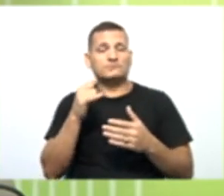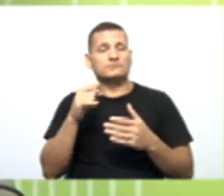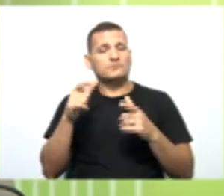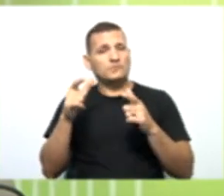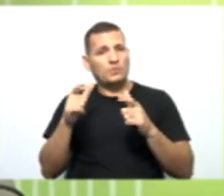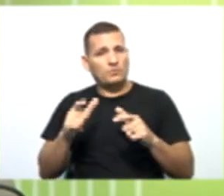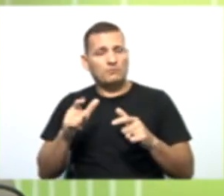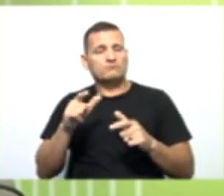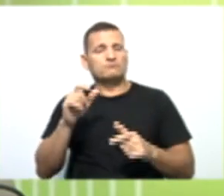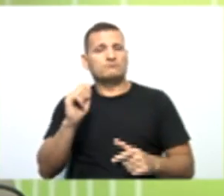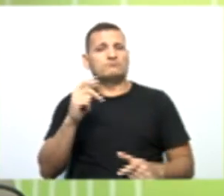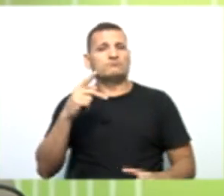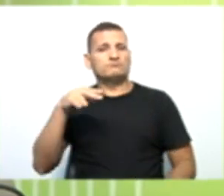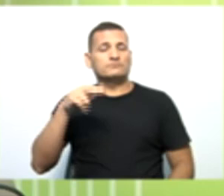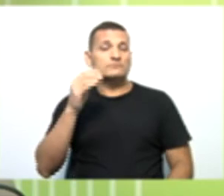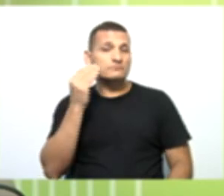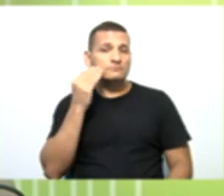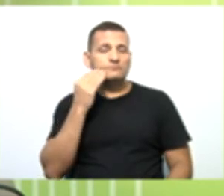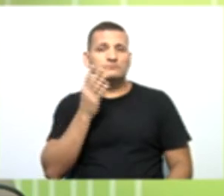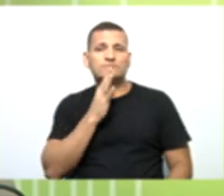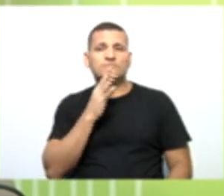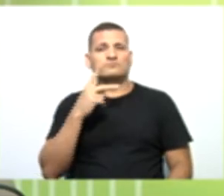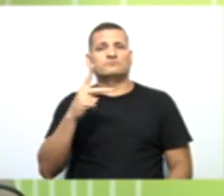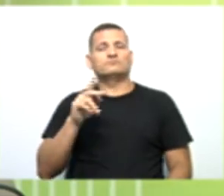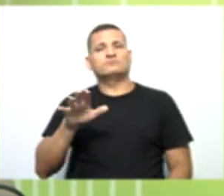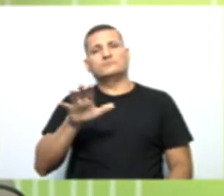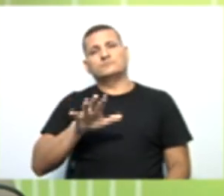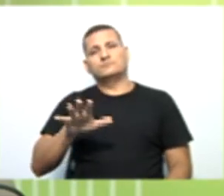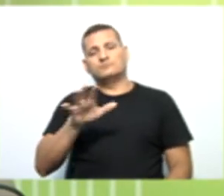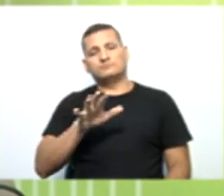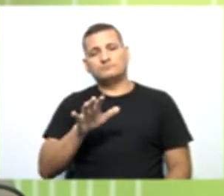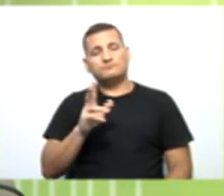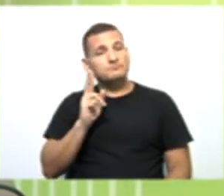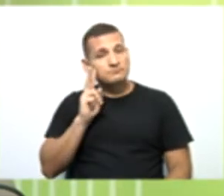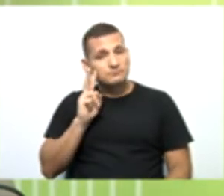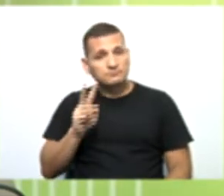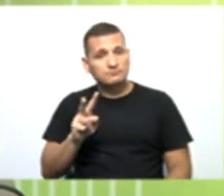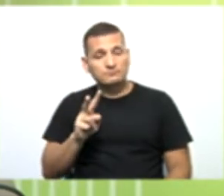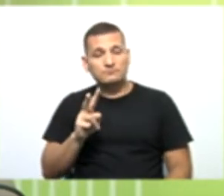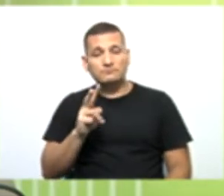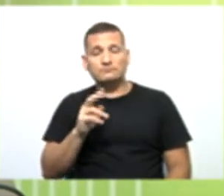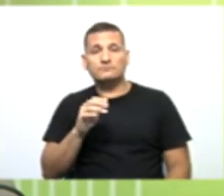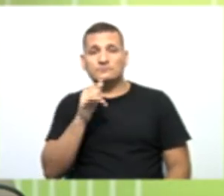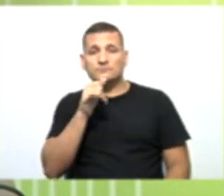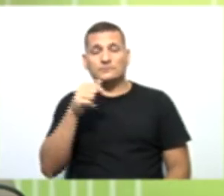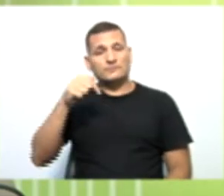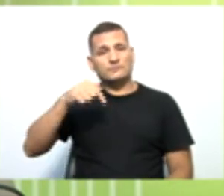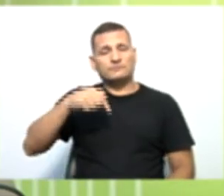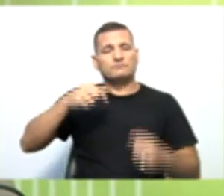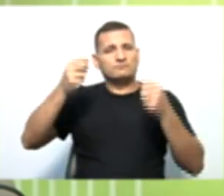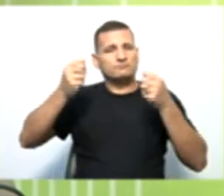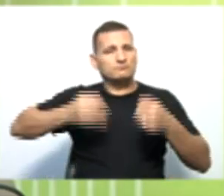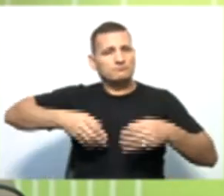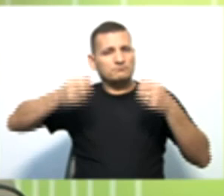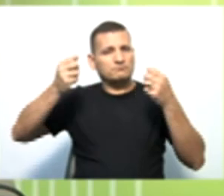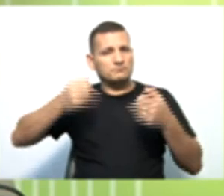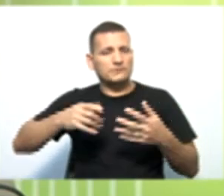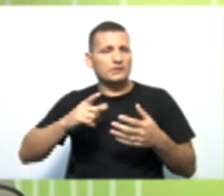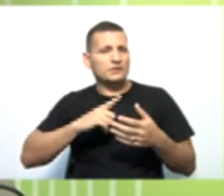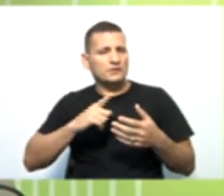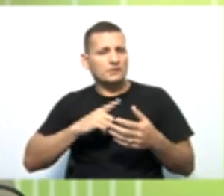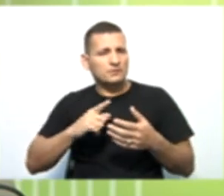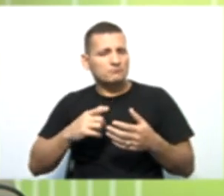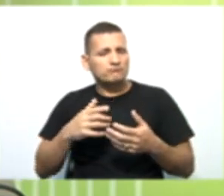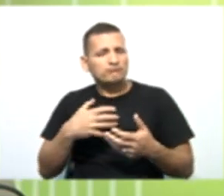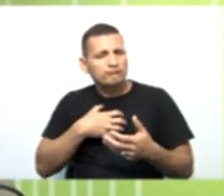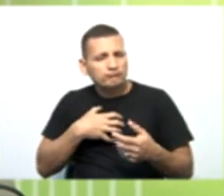local, tente conhecer a região de vocês e veja se o que a gente está falando aqui faz sentido